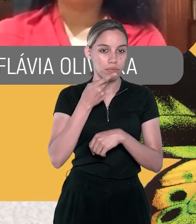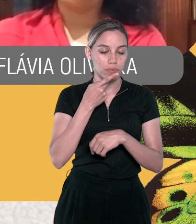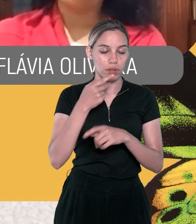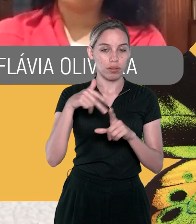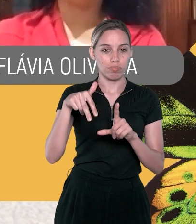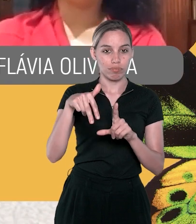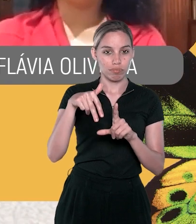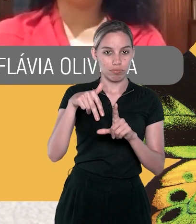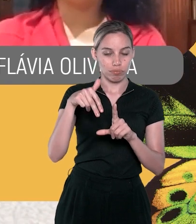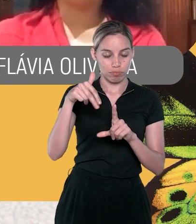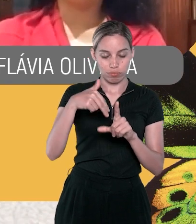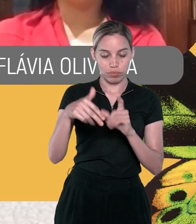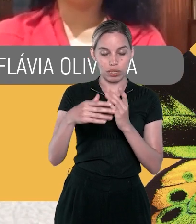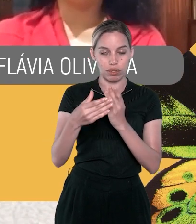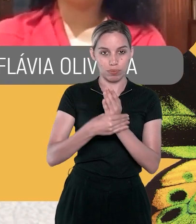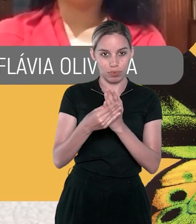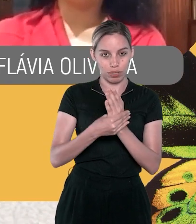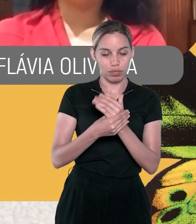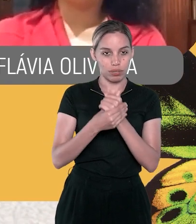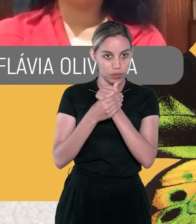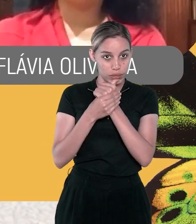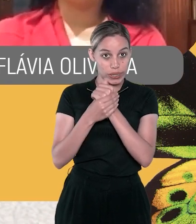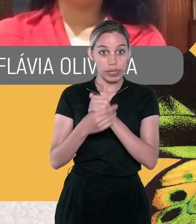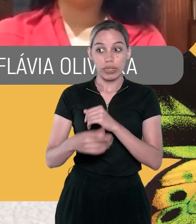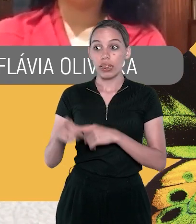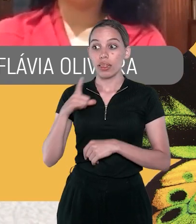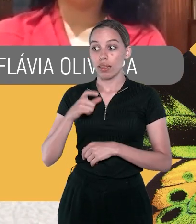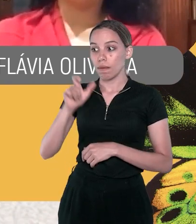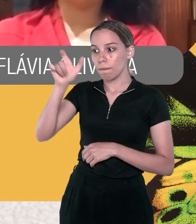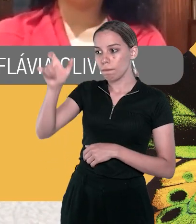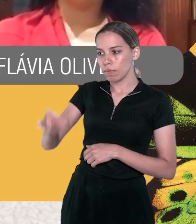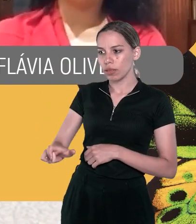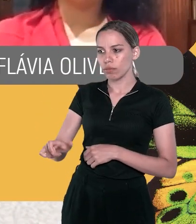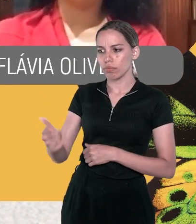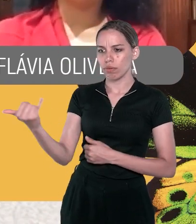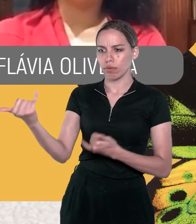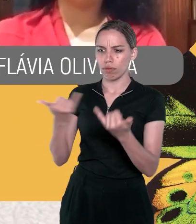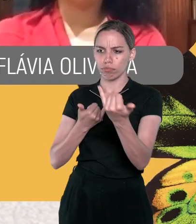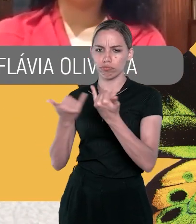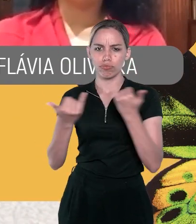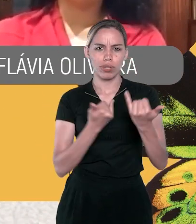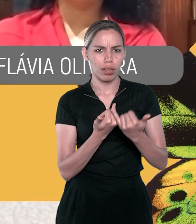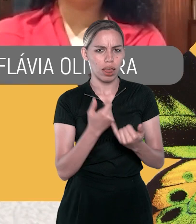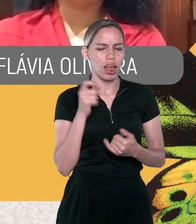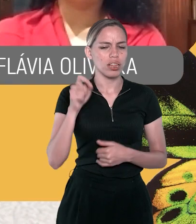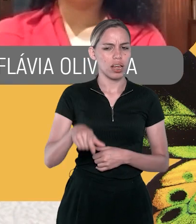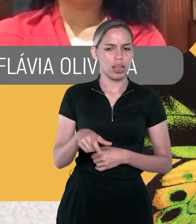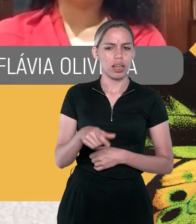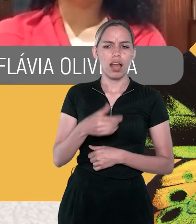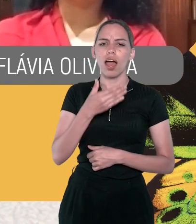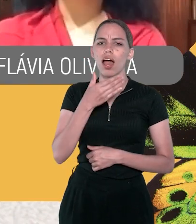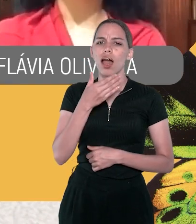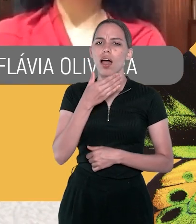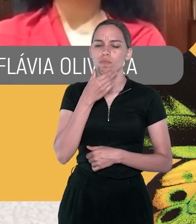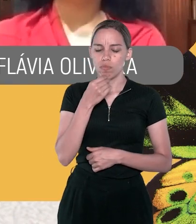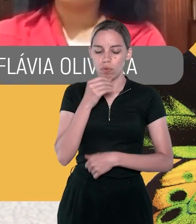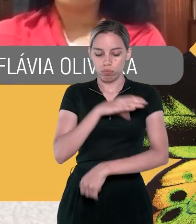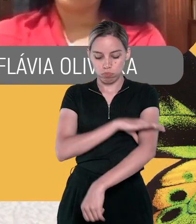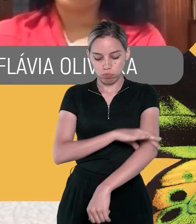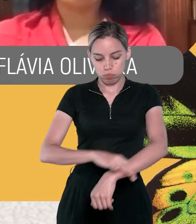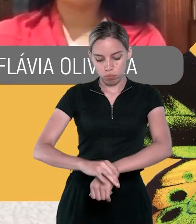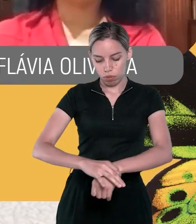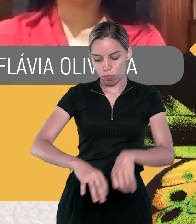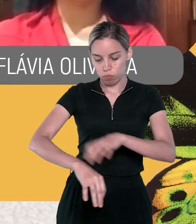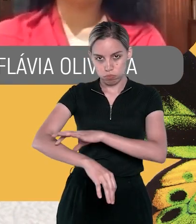anônimos, mais mensagens dizendo, poxa, adorei o personagem tal, é o menino do moletom camuflado e o